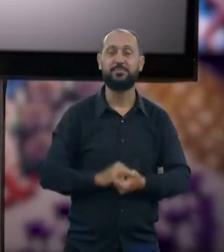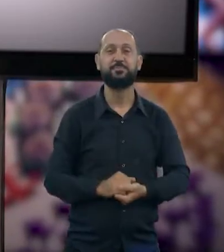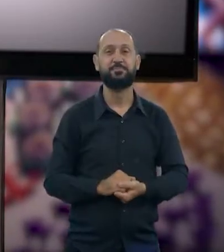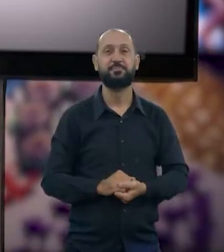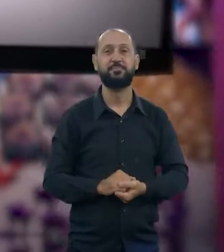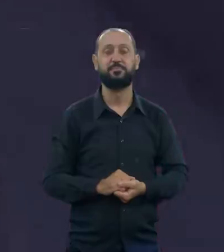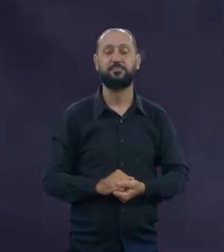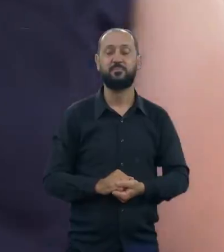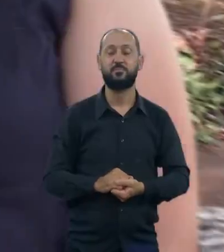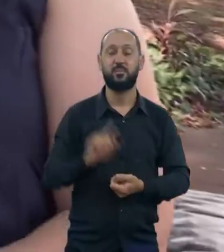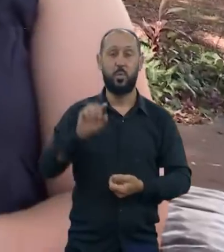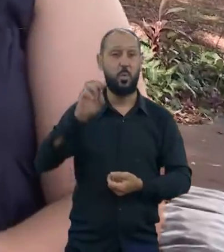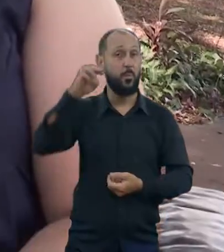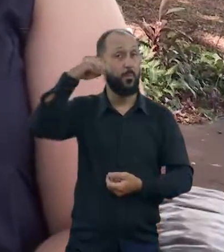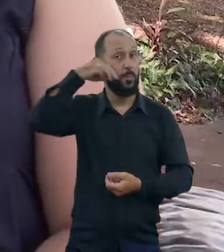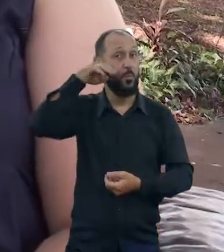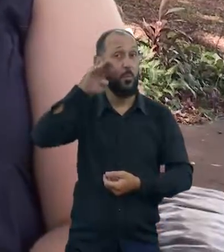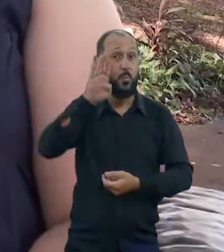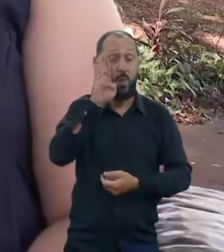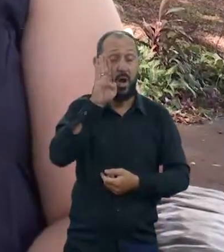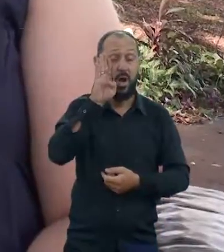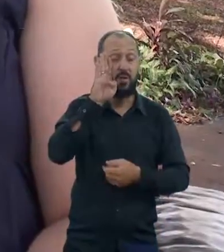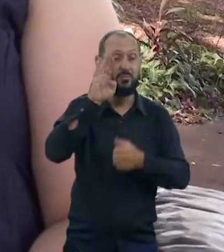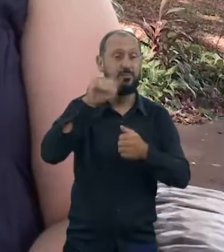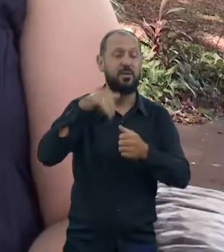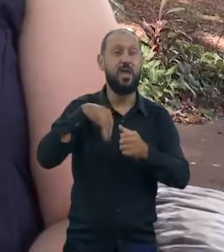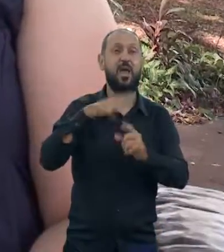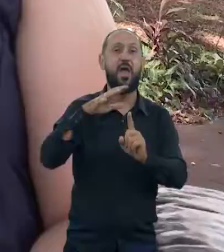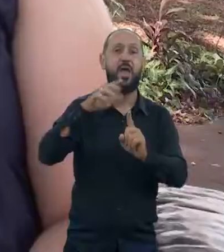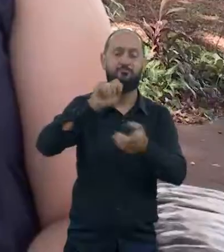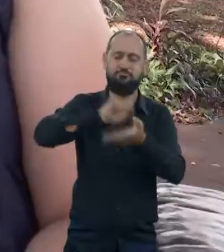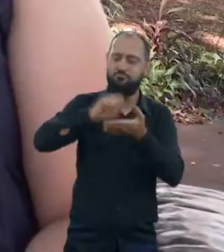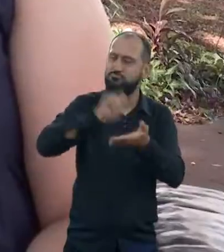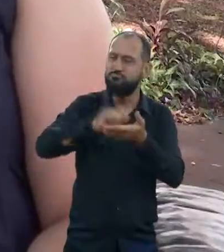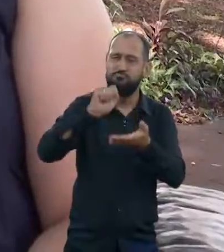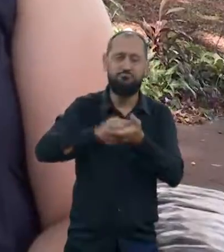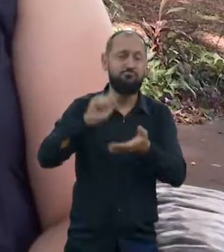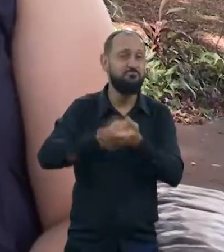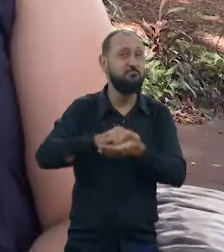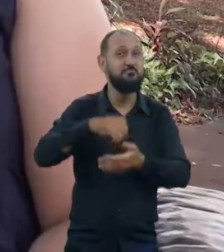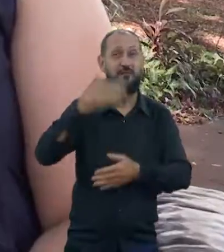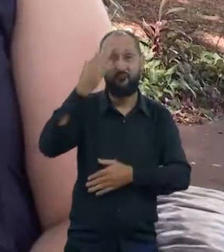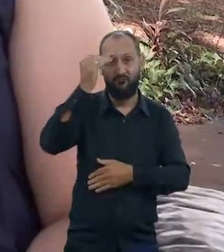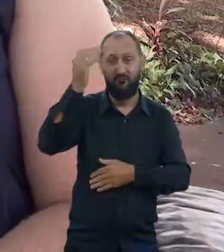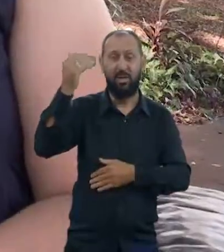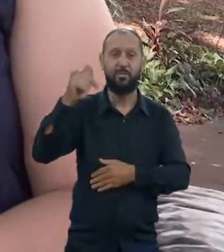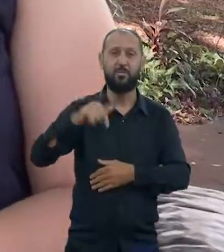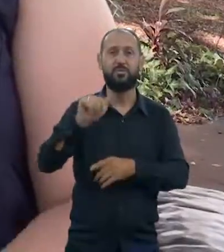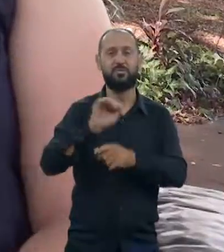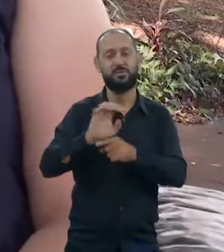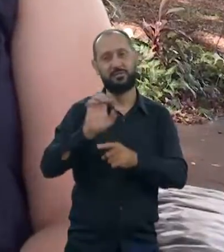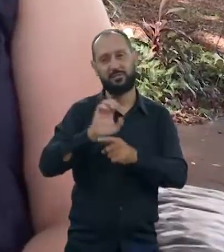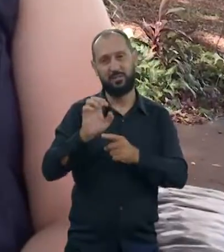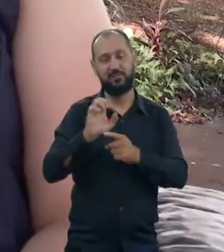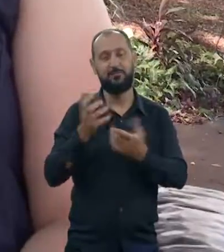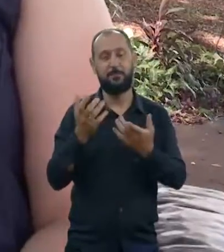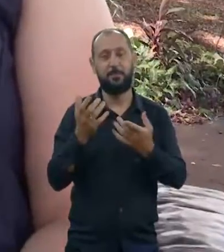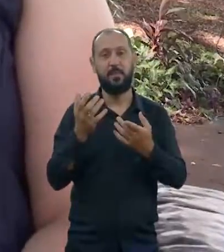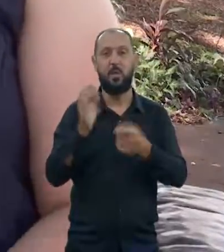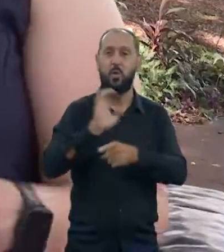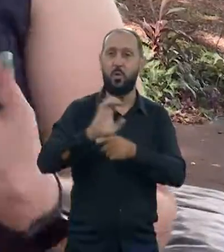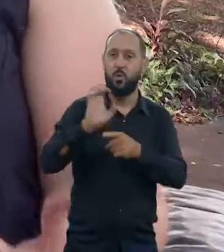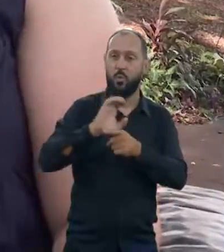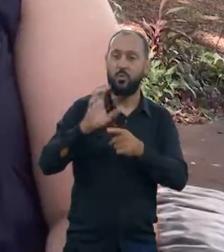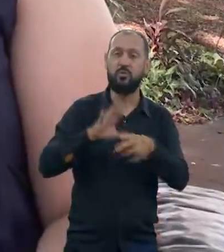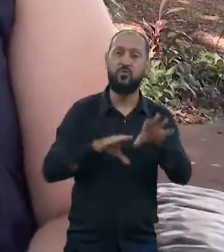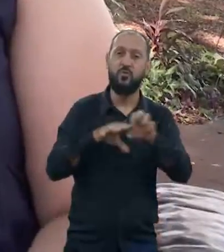ação. Manuel de Barros, ele é um dos nossos maiores escritores no nosso estado, né? O nosso estado que é